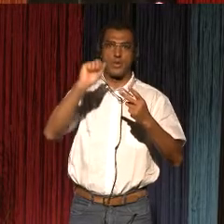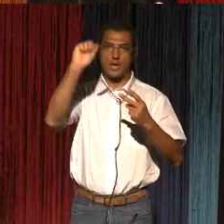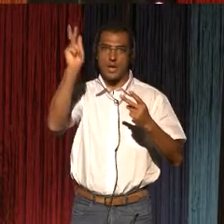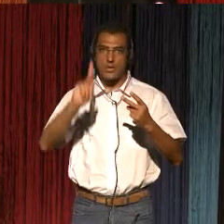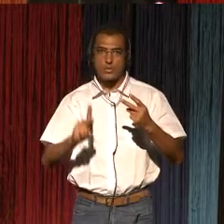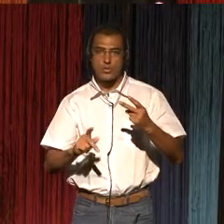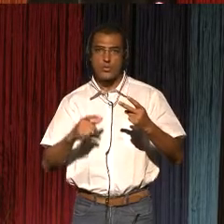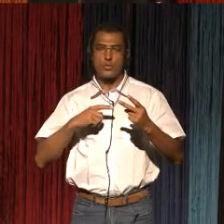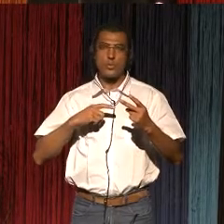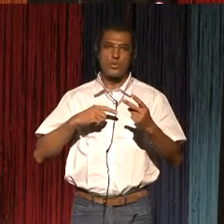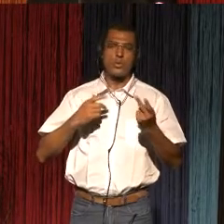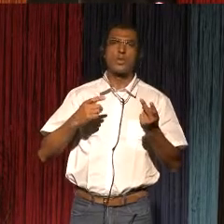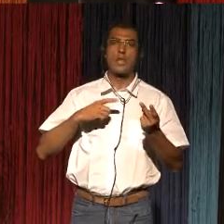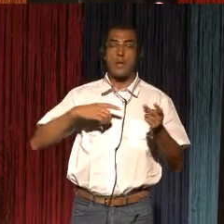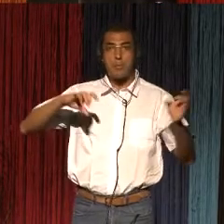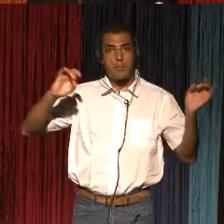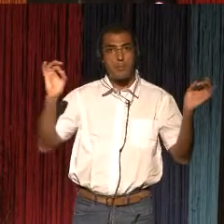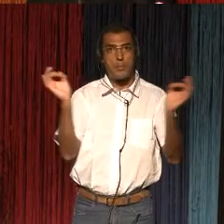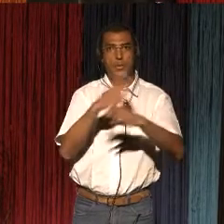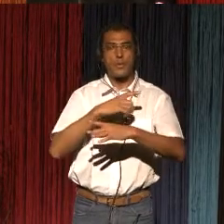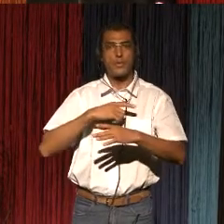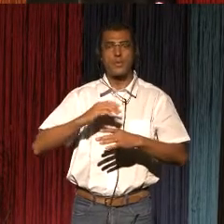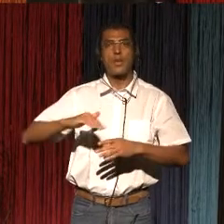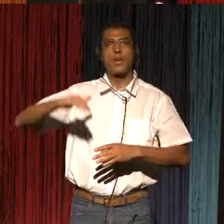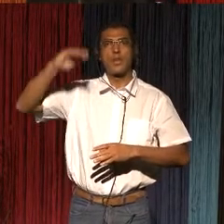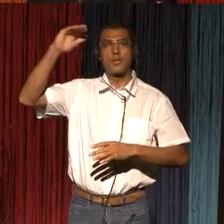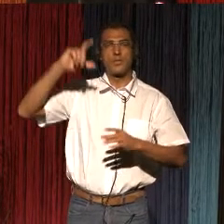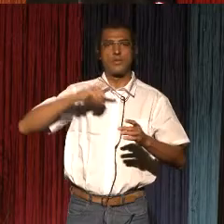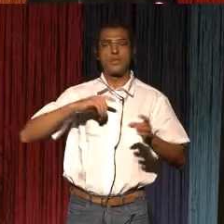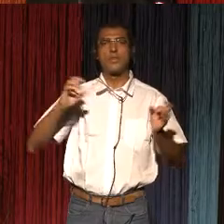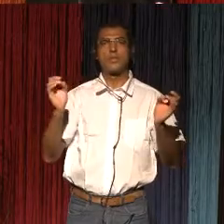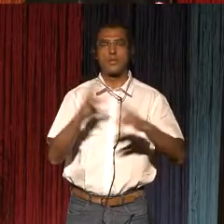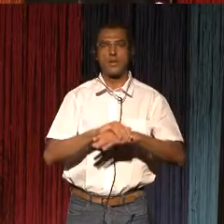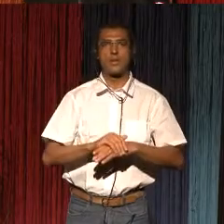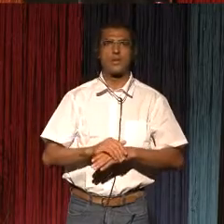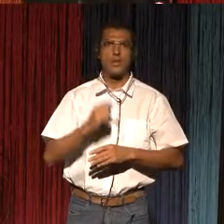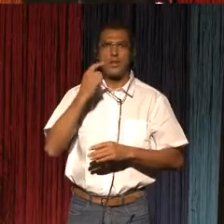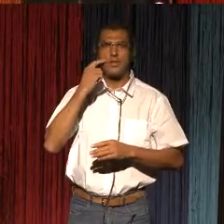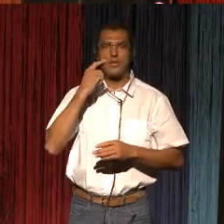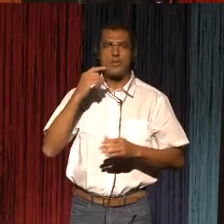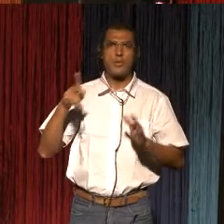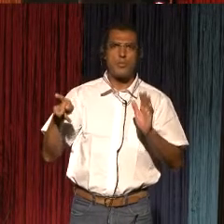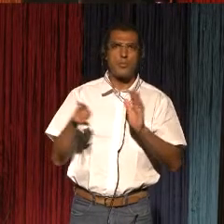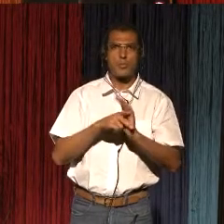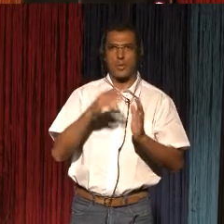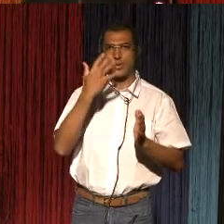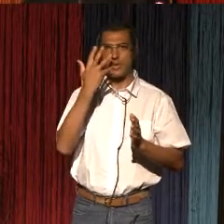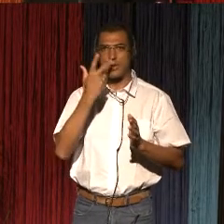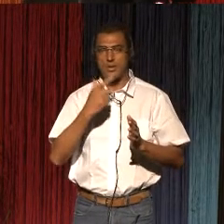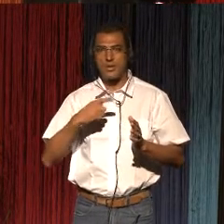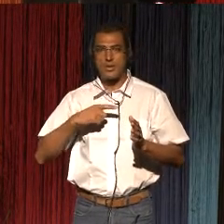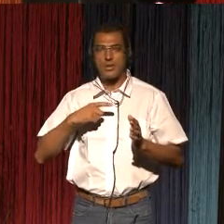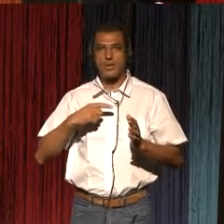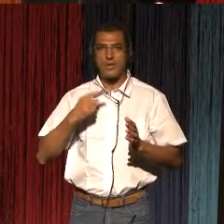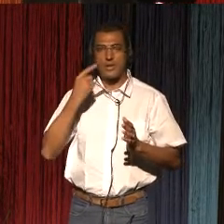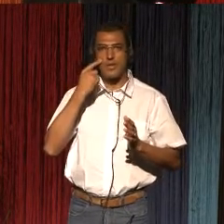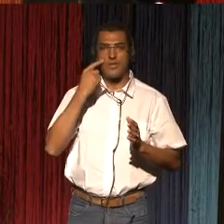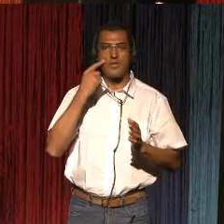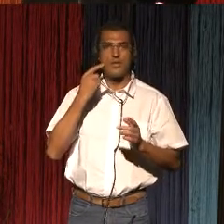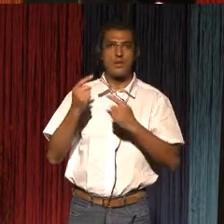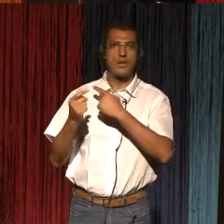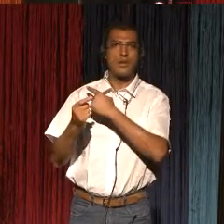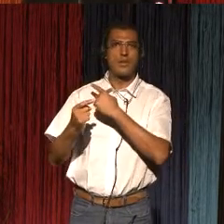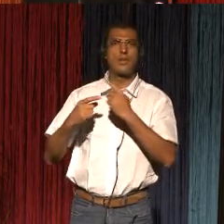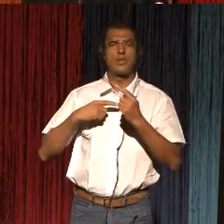parte do cérebro está madura. E vejam que mesmo aqui na infância, no córtex pré-motor e o visual